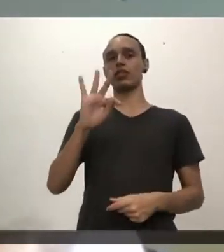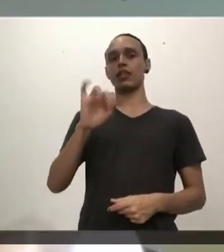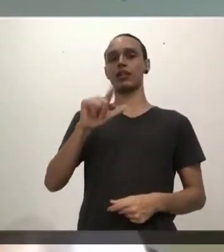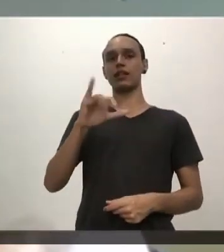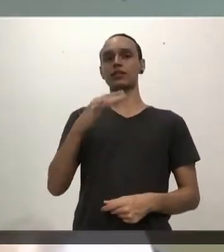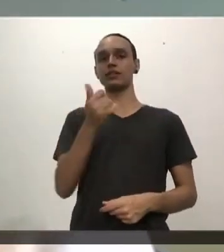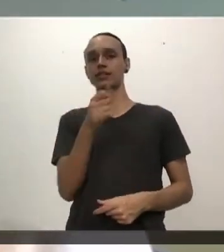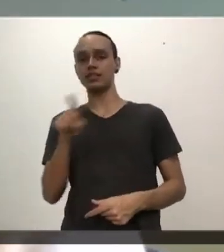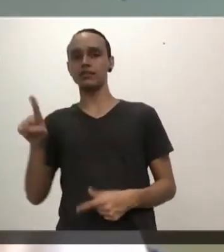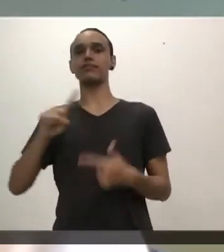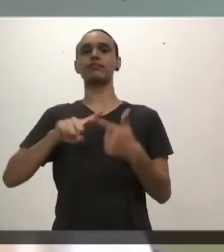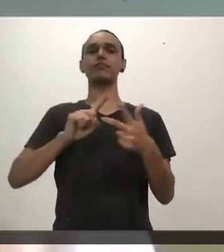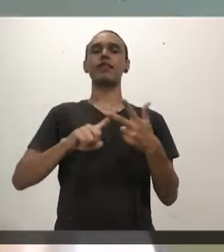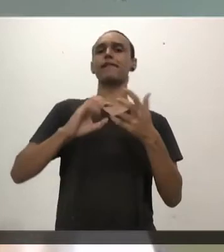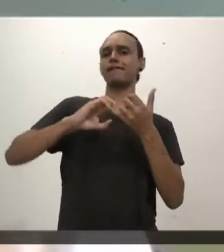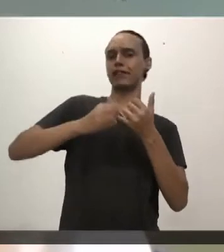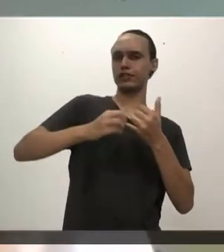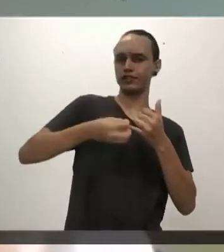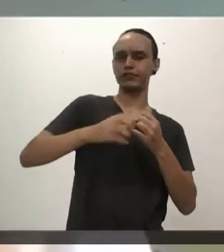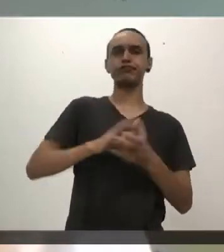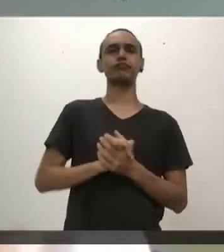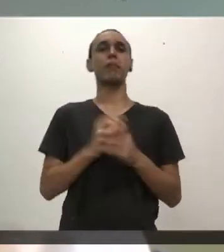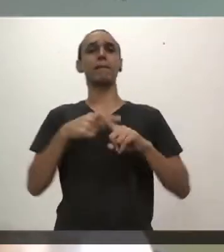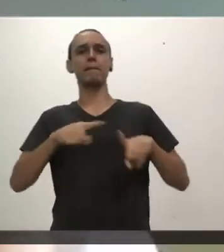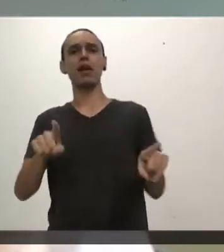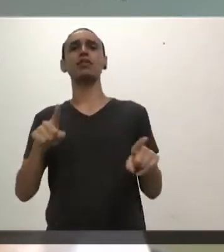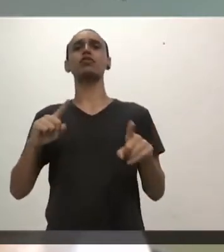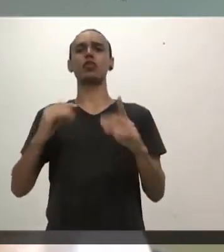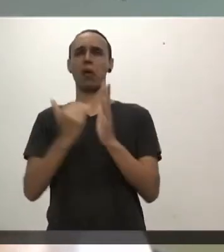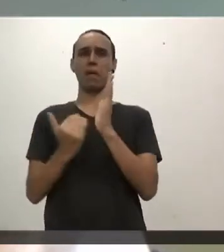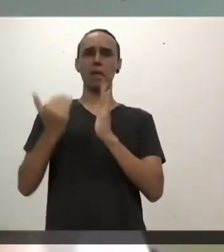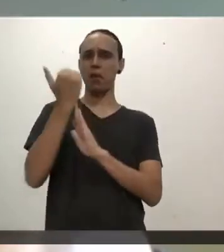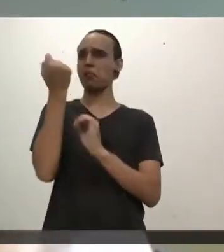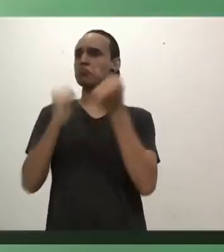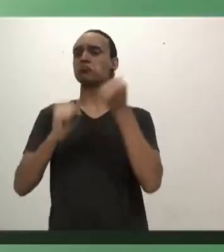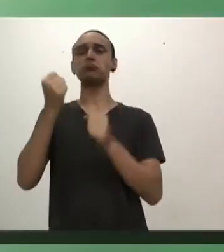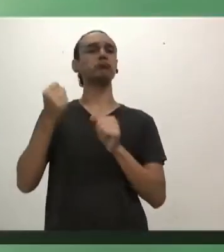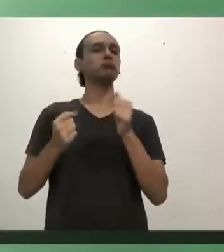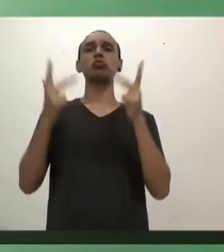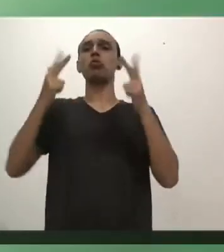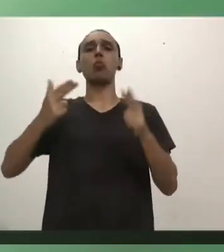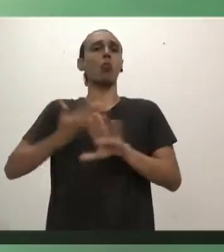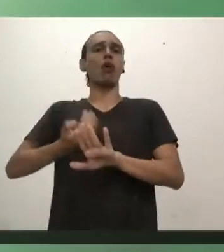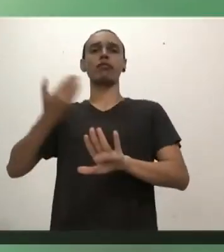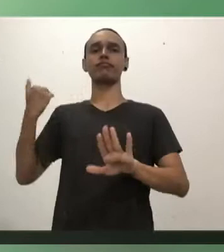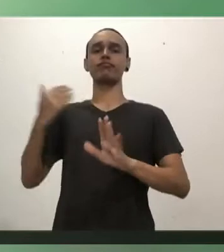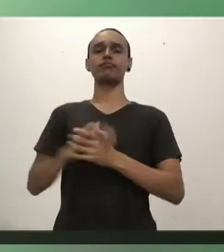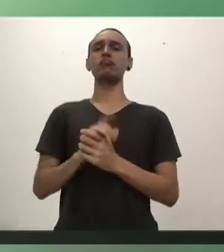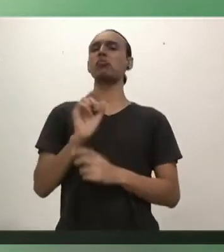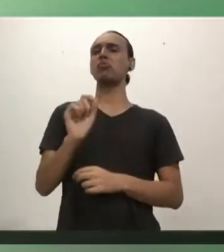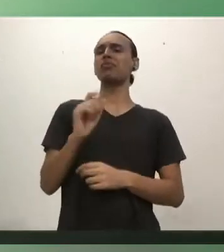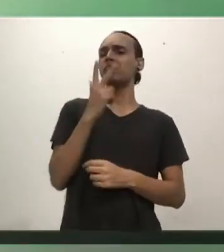durante a pandemia. Já o consumo de alimentos ultraprocessados praticamente não se alterou. E esse padrão